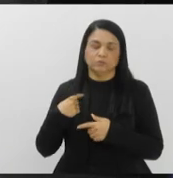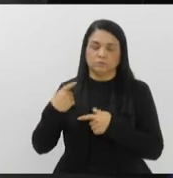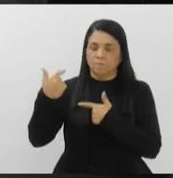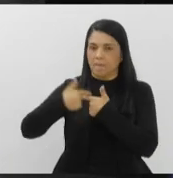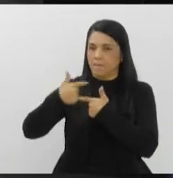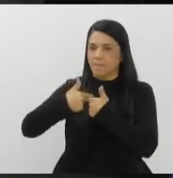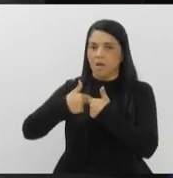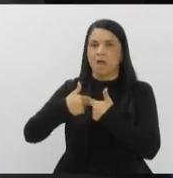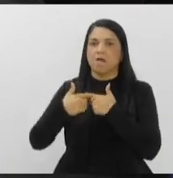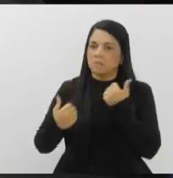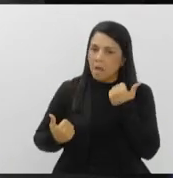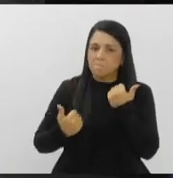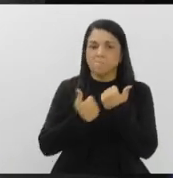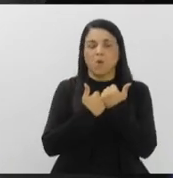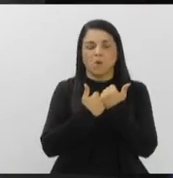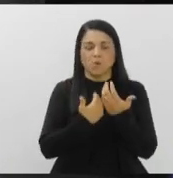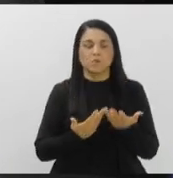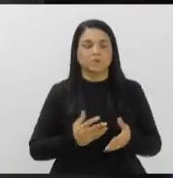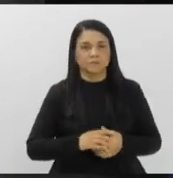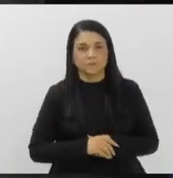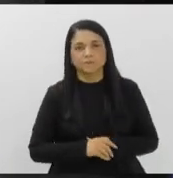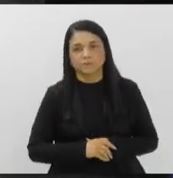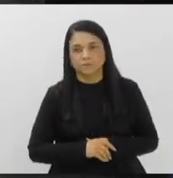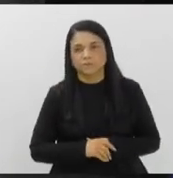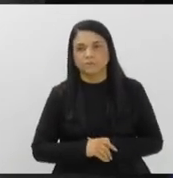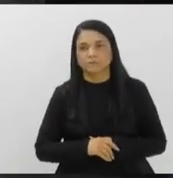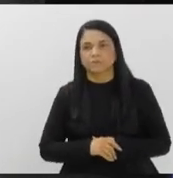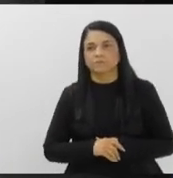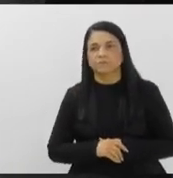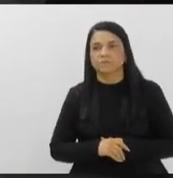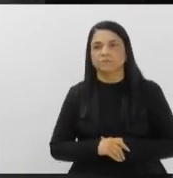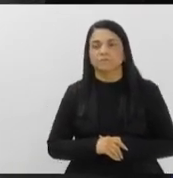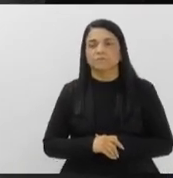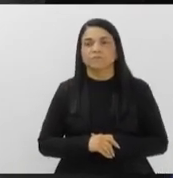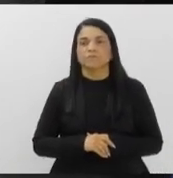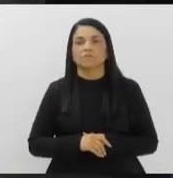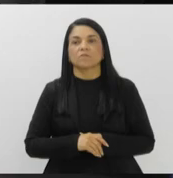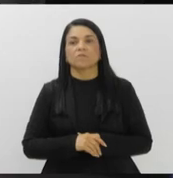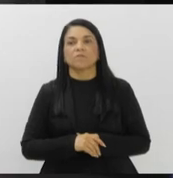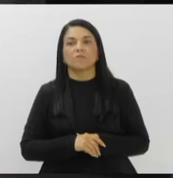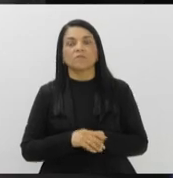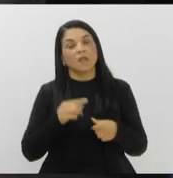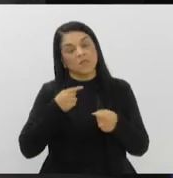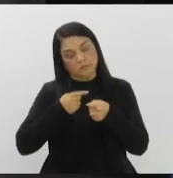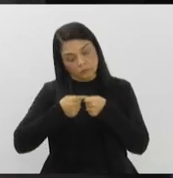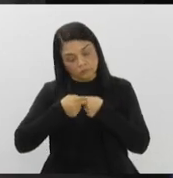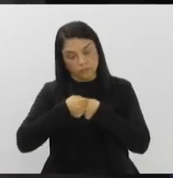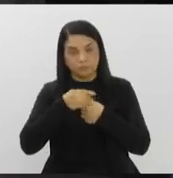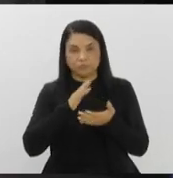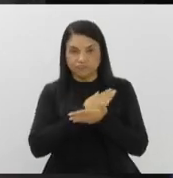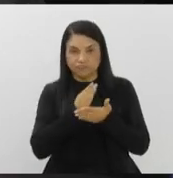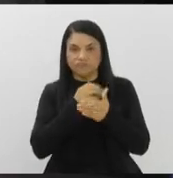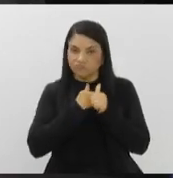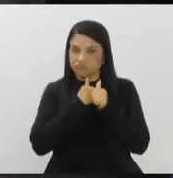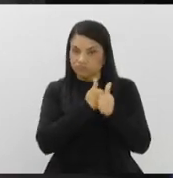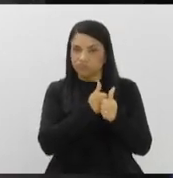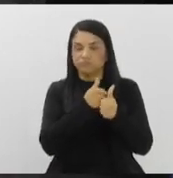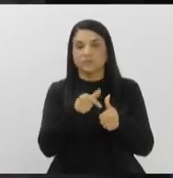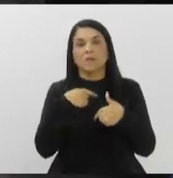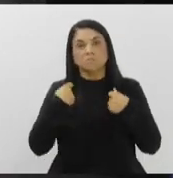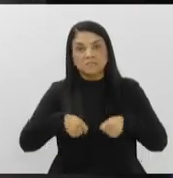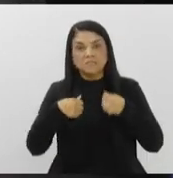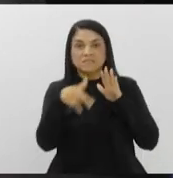a gente acolhe a chamada de atenção, mesmo sem estar regulamentado. E alguns municípios estão meio que seguindo isso. Mas precisa de